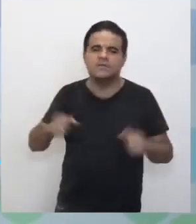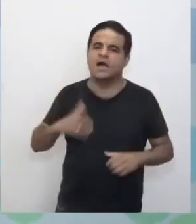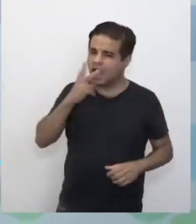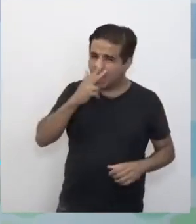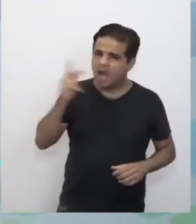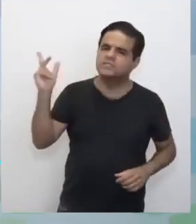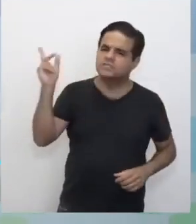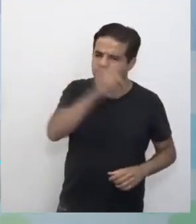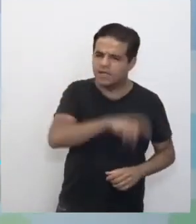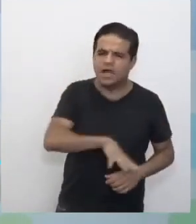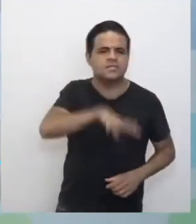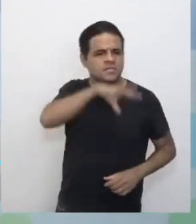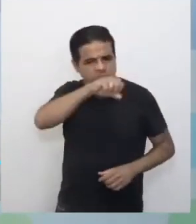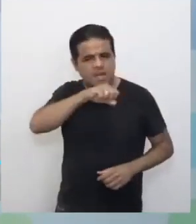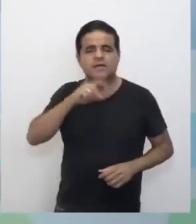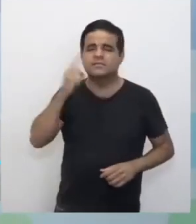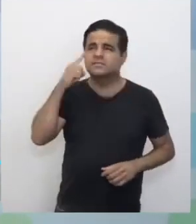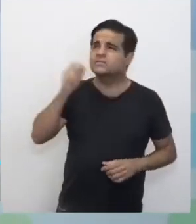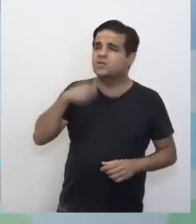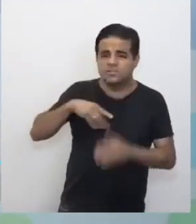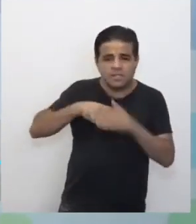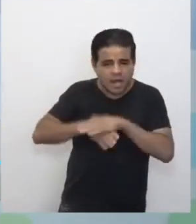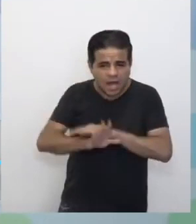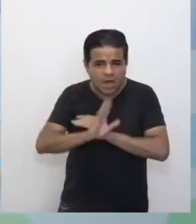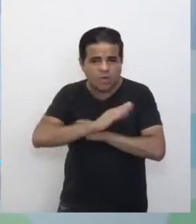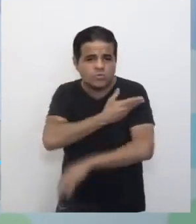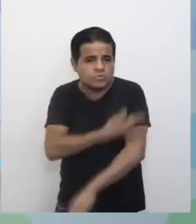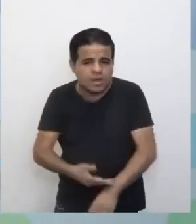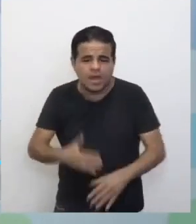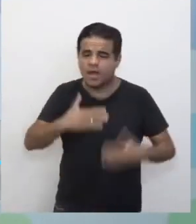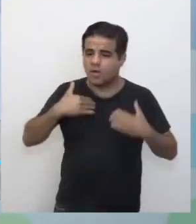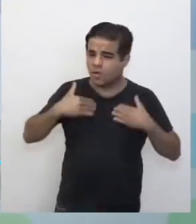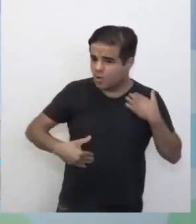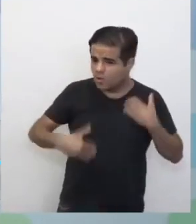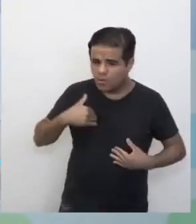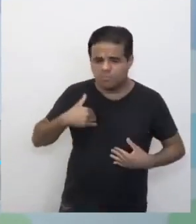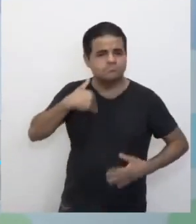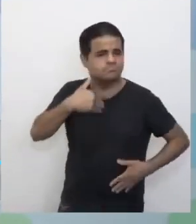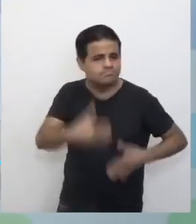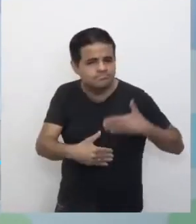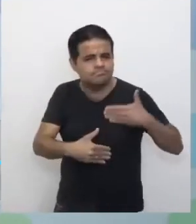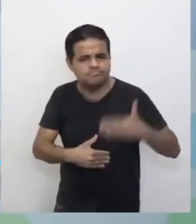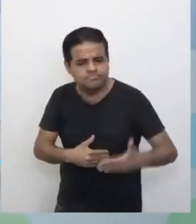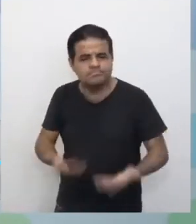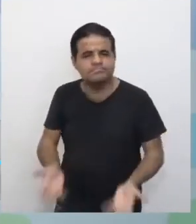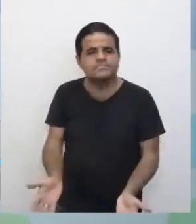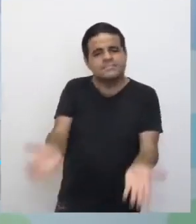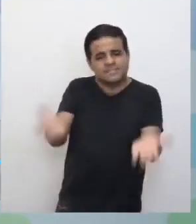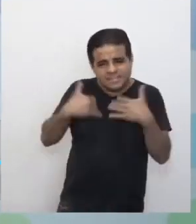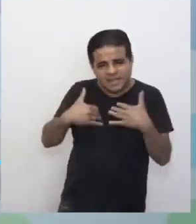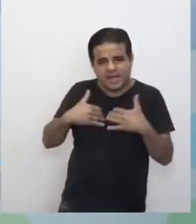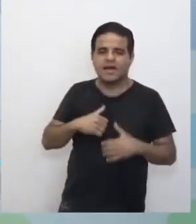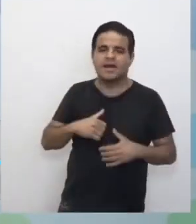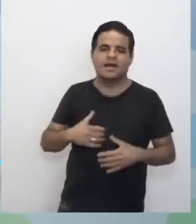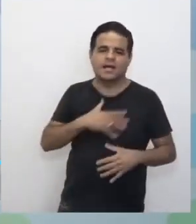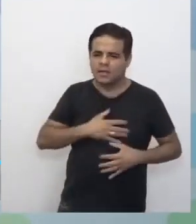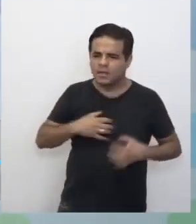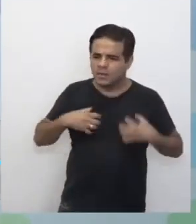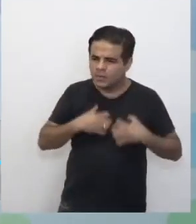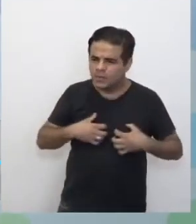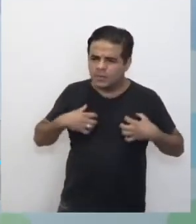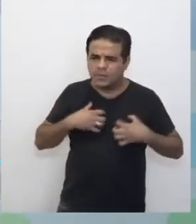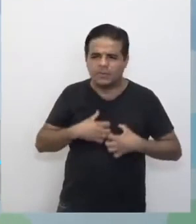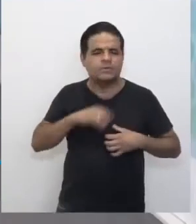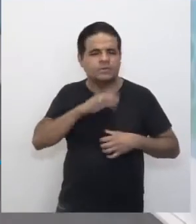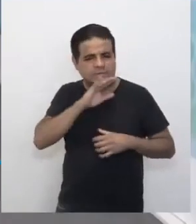dificuldade em respirar. E se a gente se acostumar com isso, nosso corpo, aos poucos, podem dar sinais ruins. Isso mesmo. Olha. É